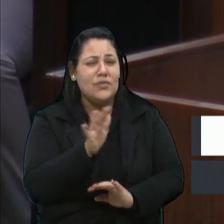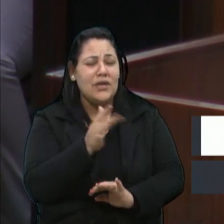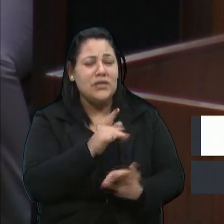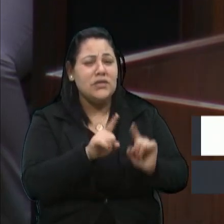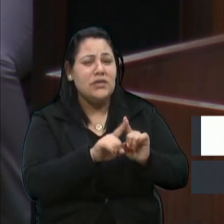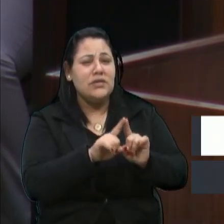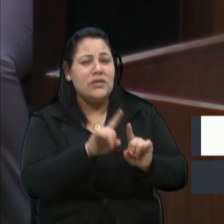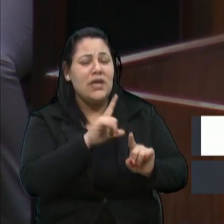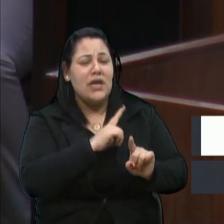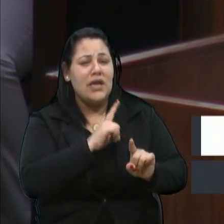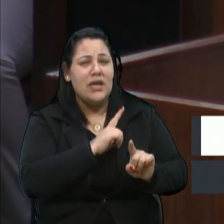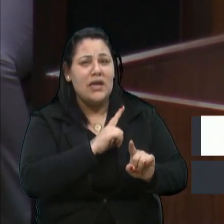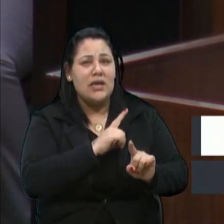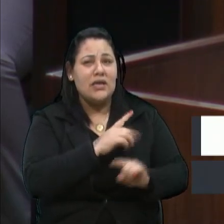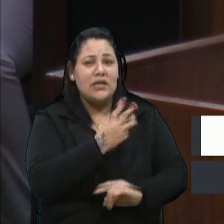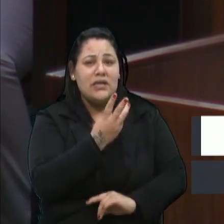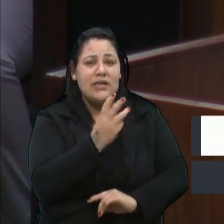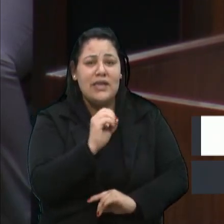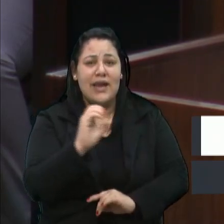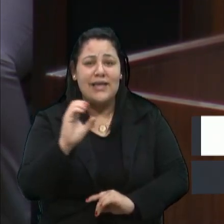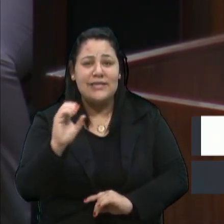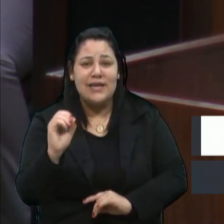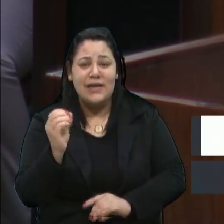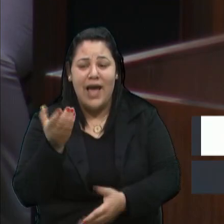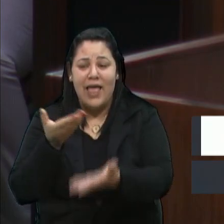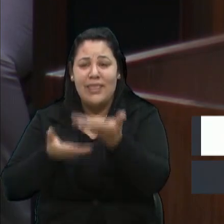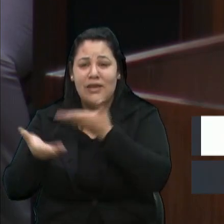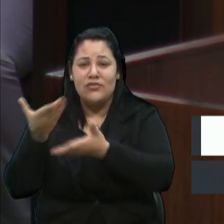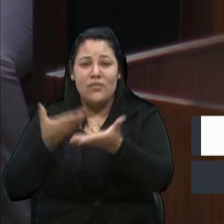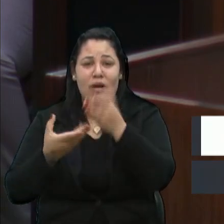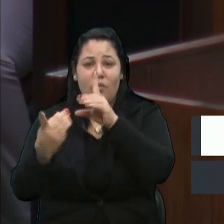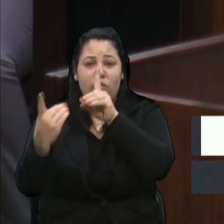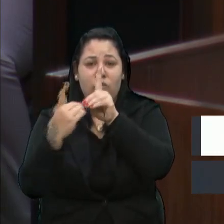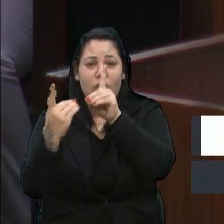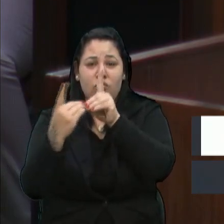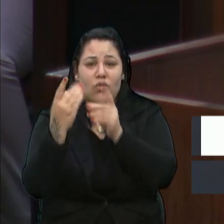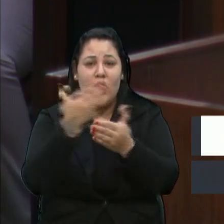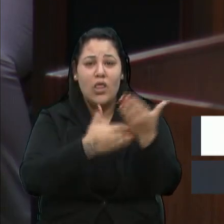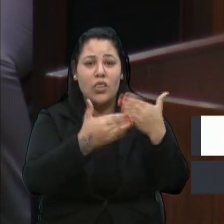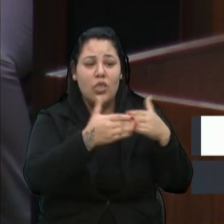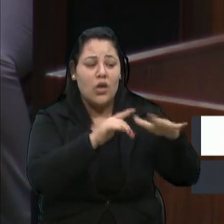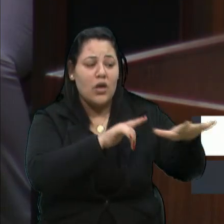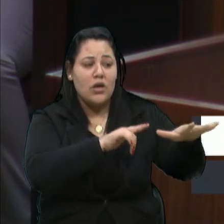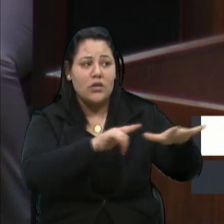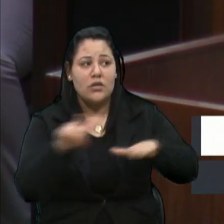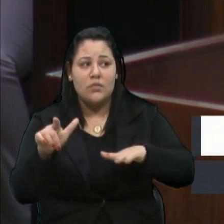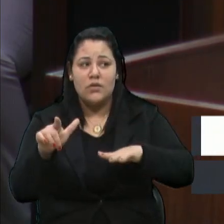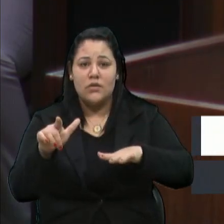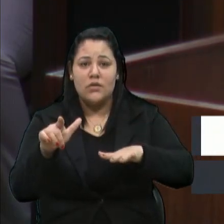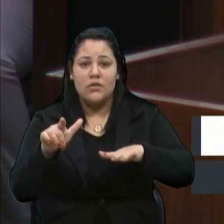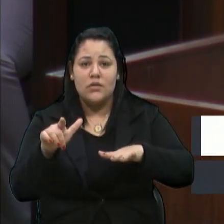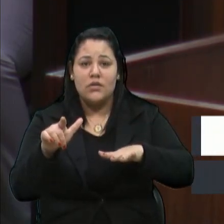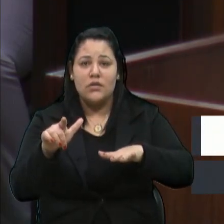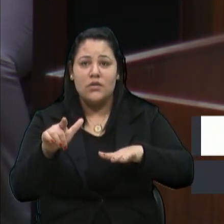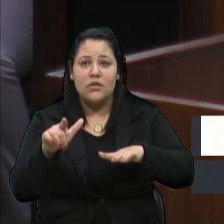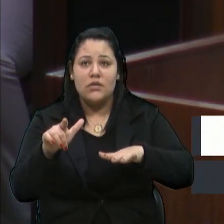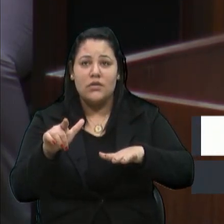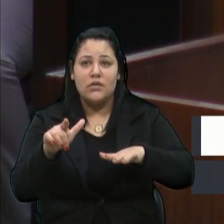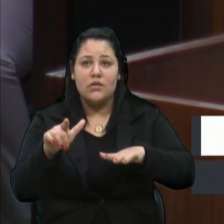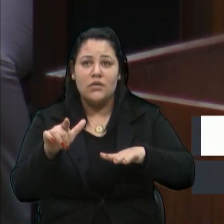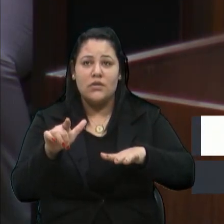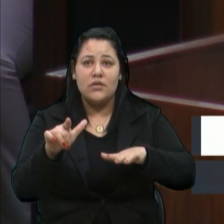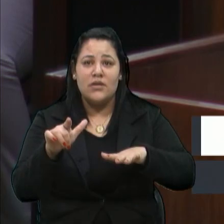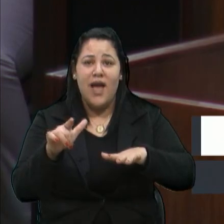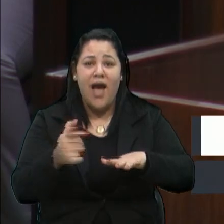aproximadamente 300 Consultas por semana por semanas num mês ultrapassa